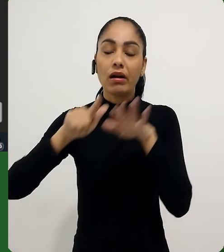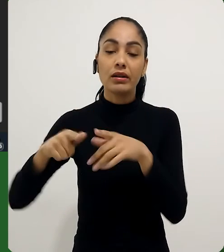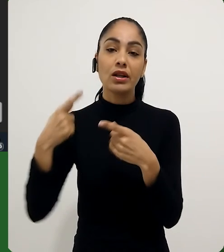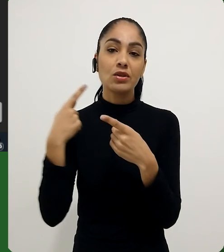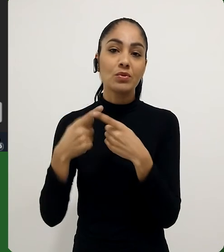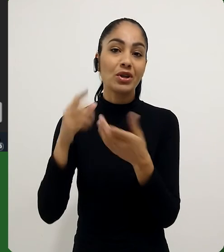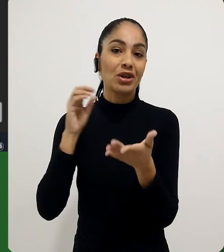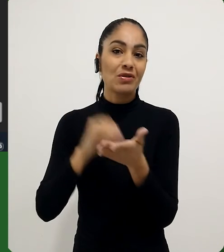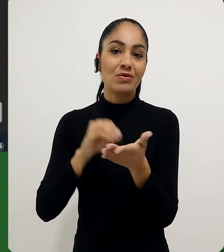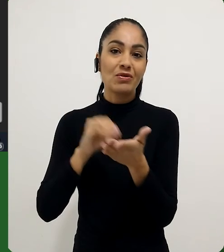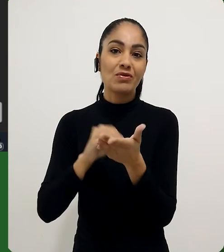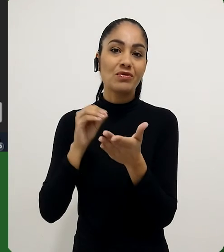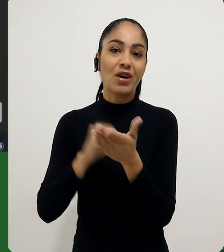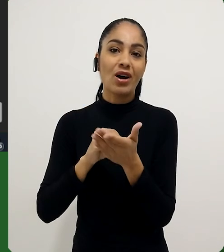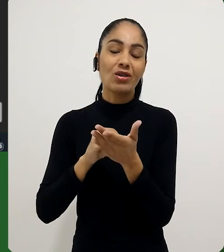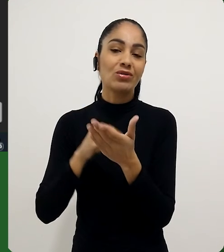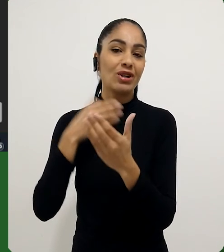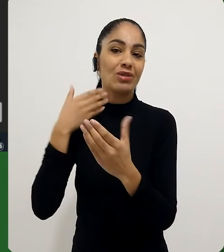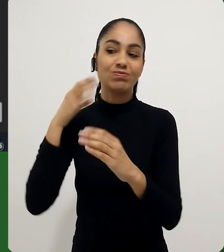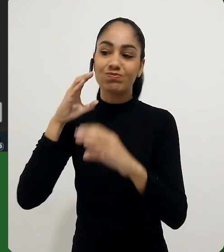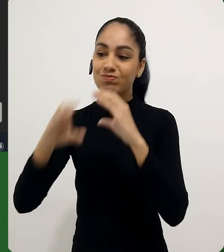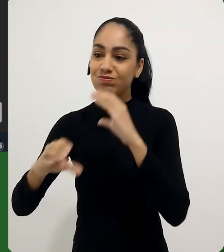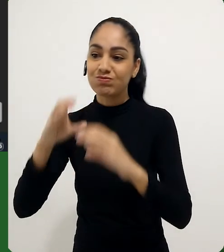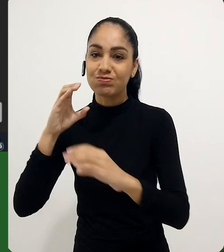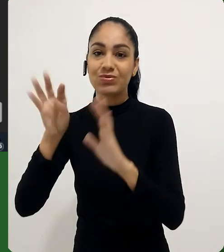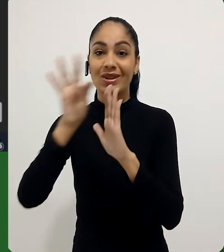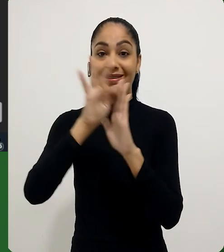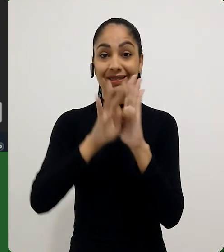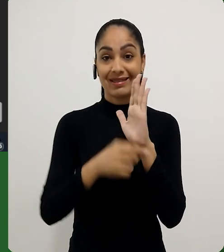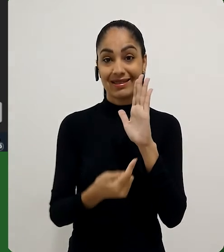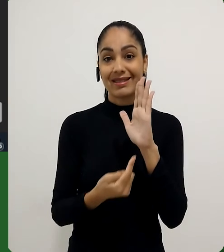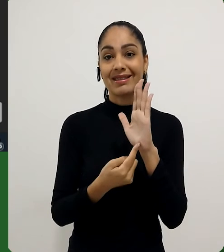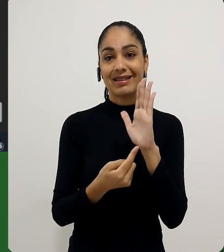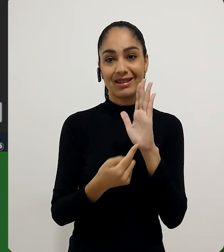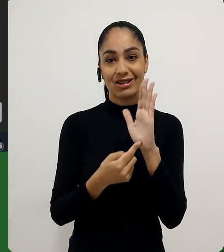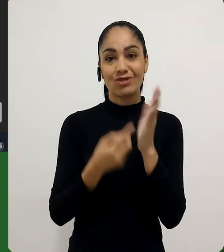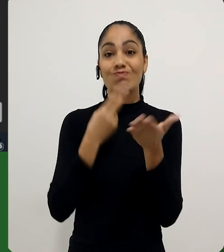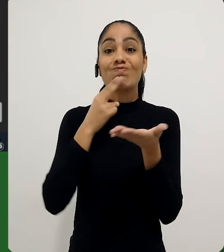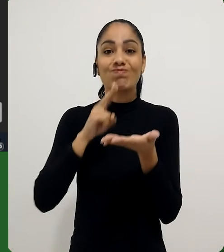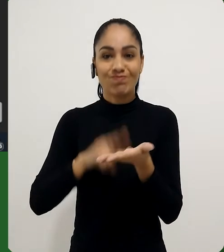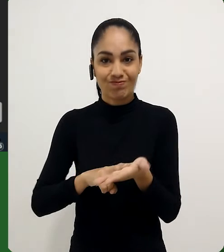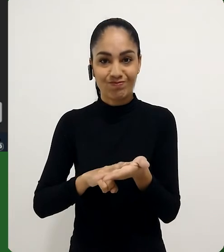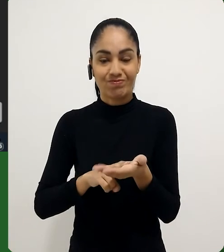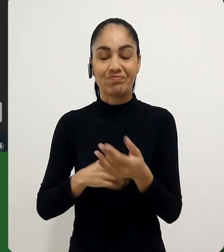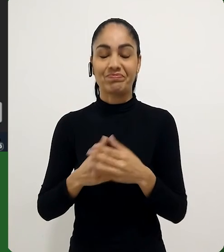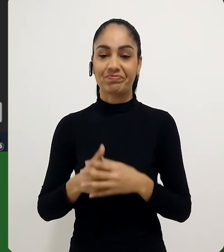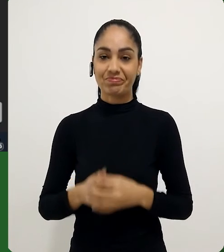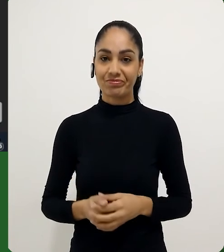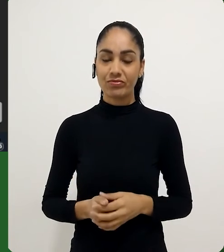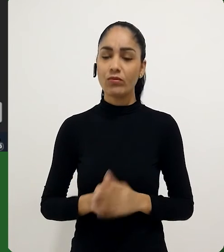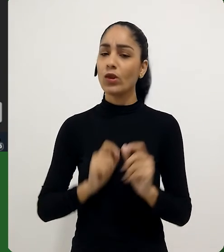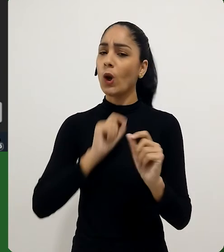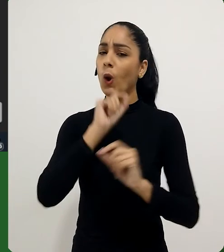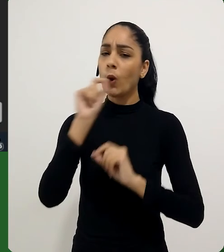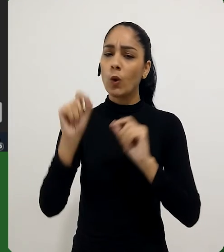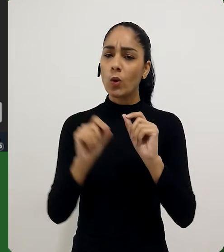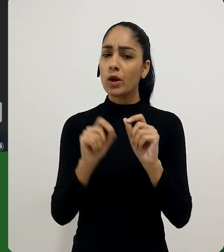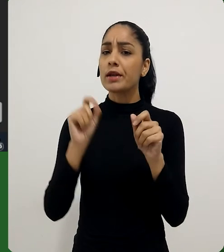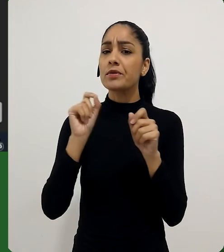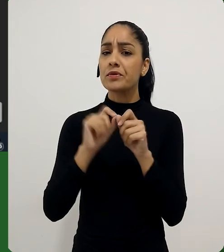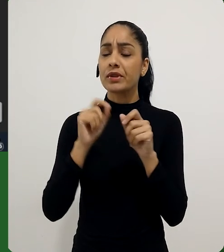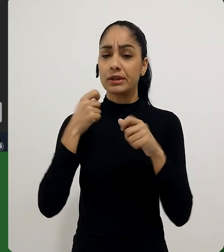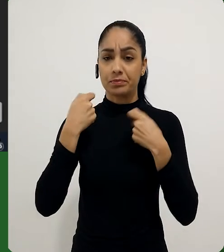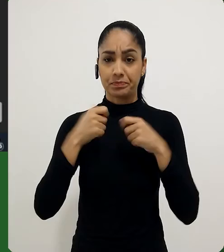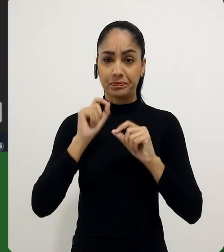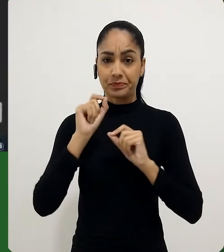clareza nas interações, né, via texto, né, falta de interação na correspondência. Então